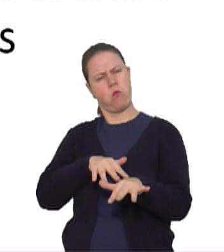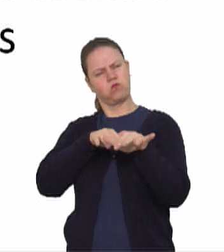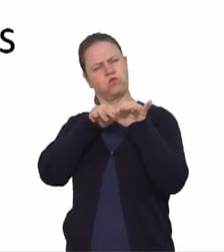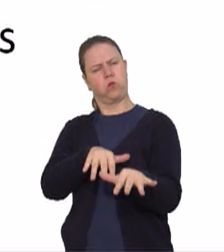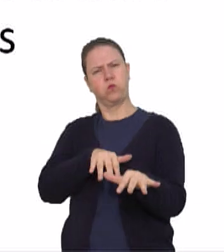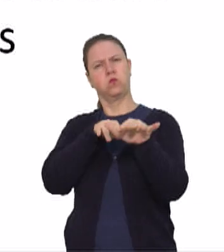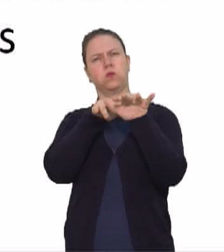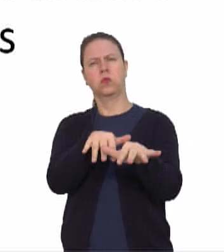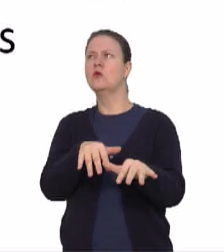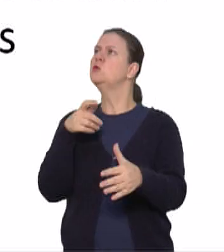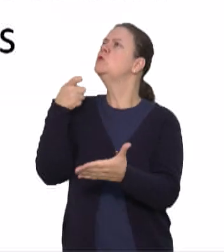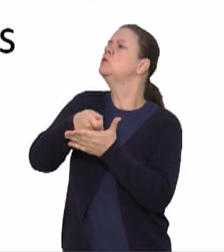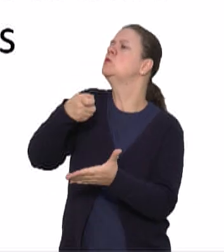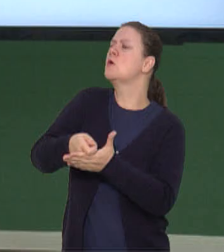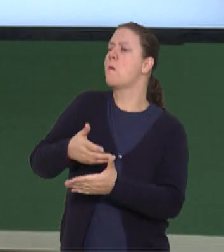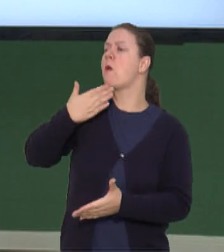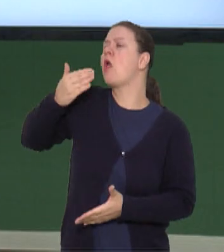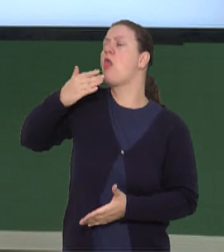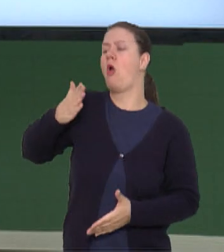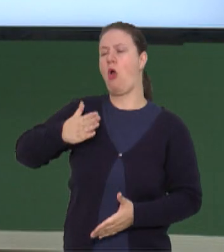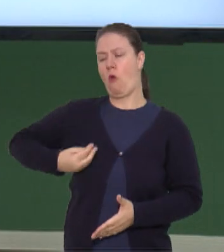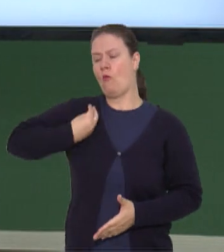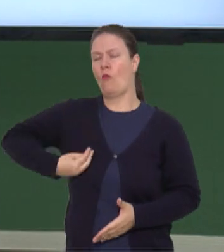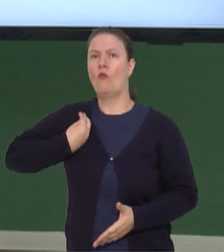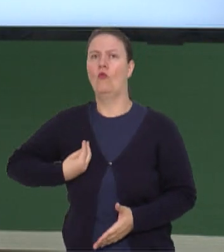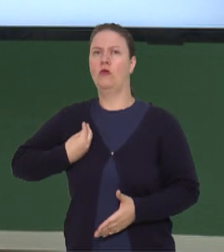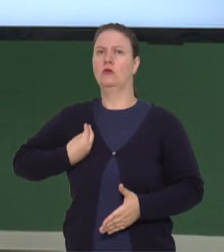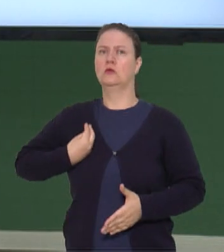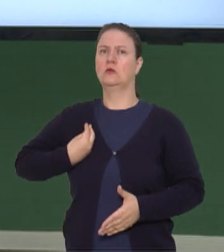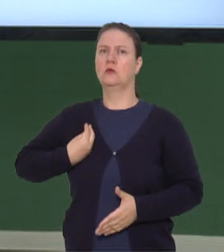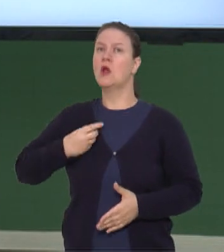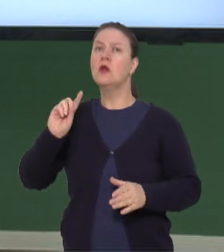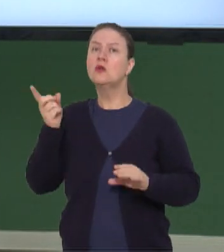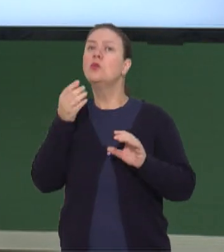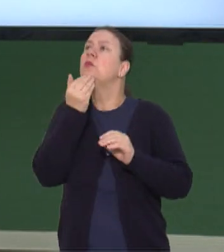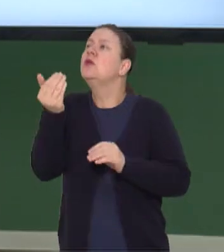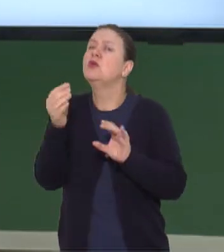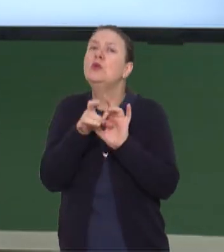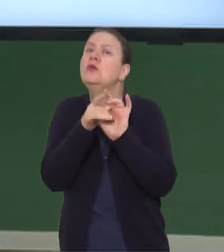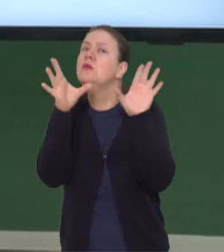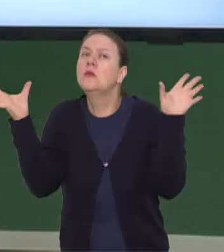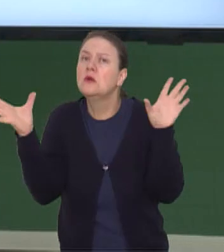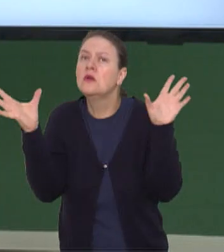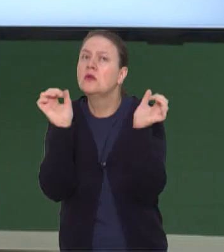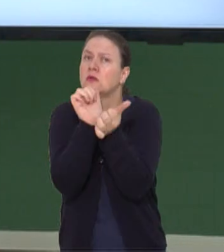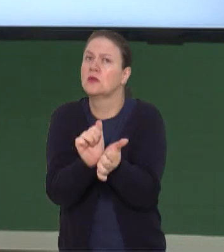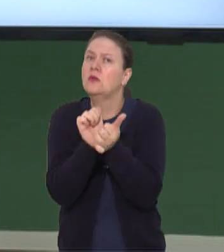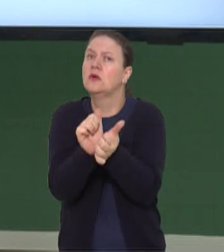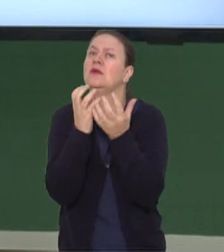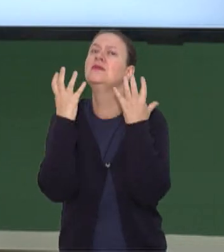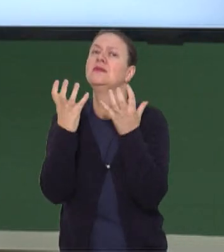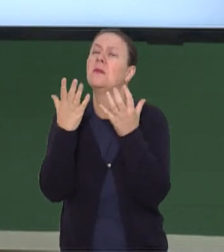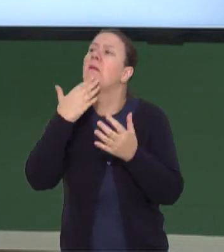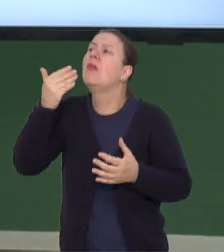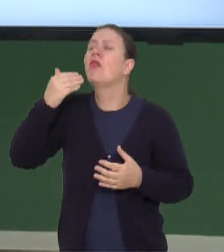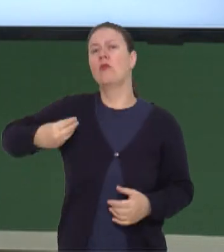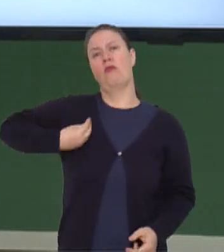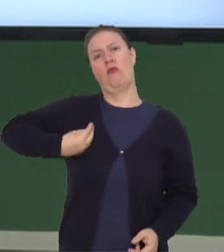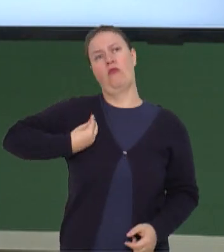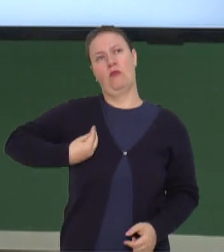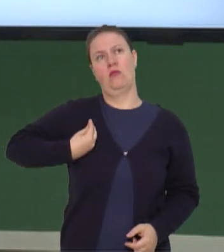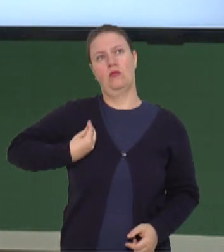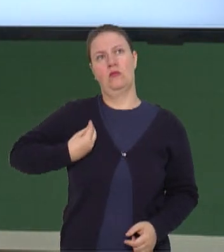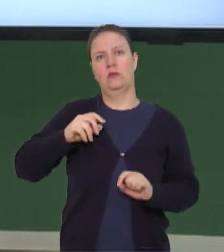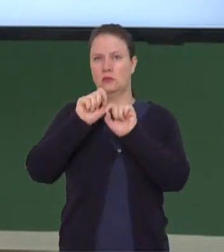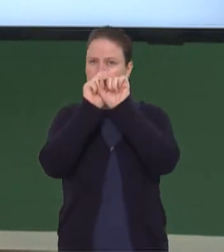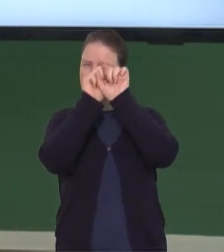exigindo melhores condições de trabalho. Na verdade, eles nem pediram a abolição da escravidão, eles só queriam melhores condições de trabalho. Tá? Só que é